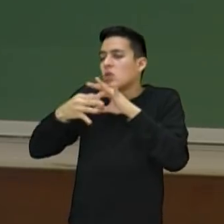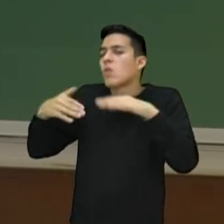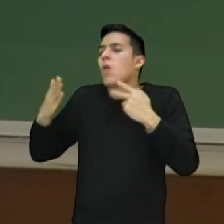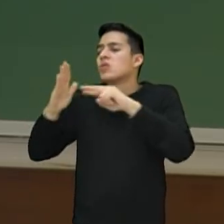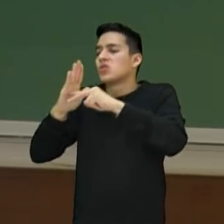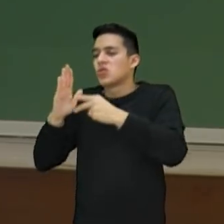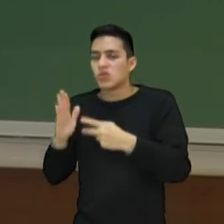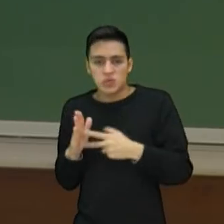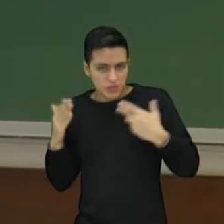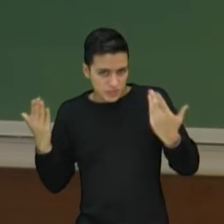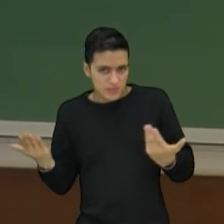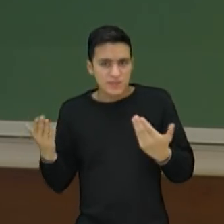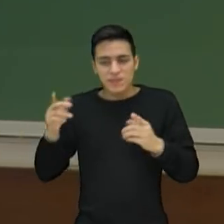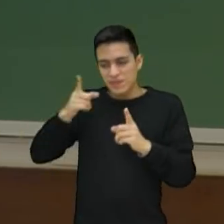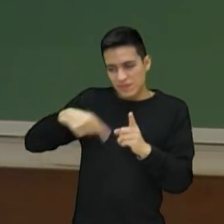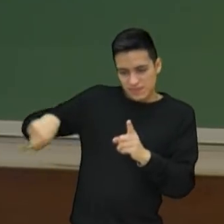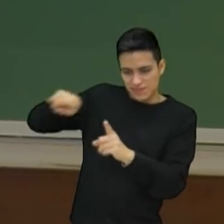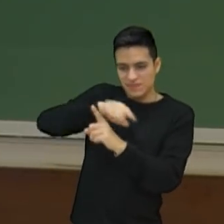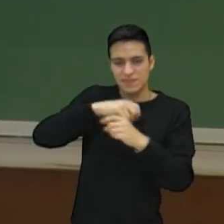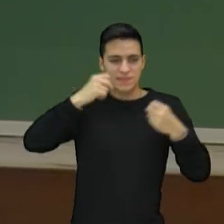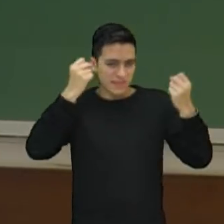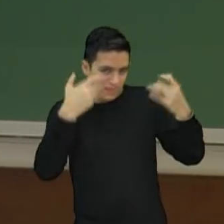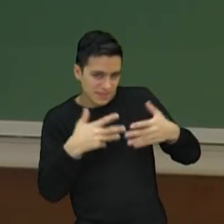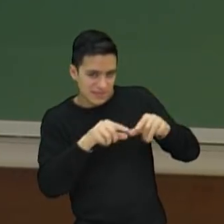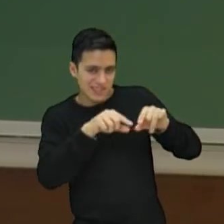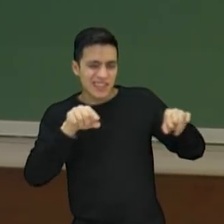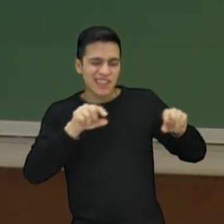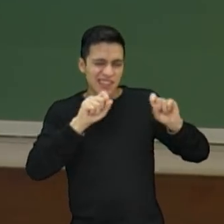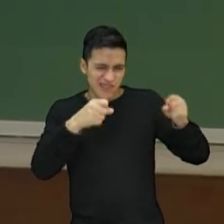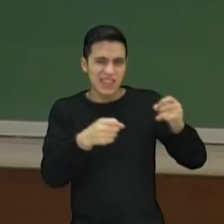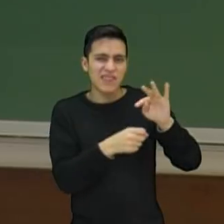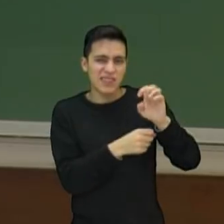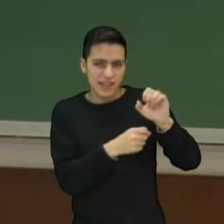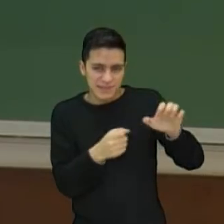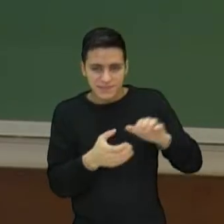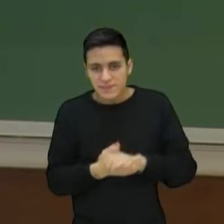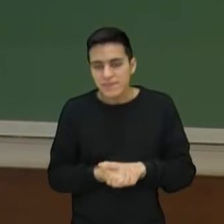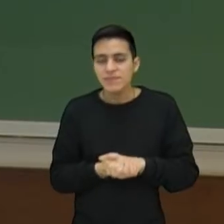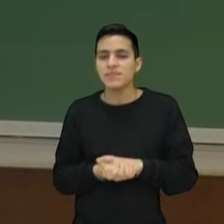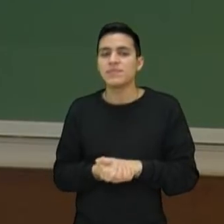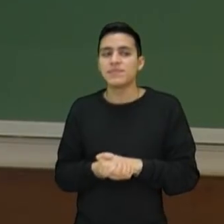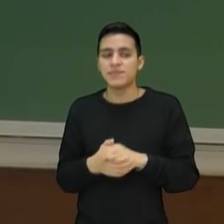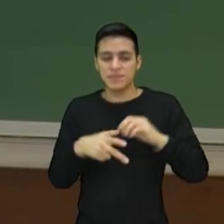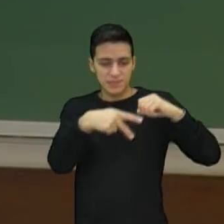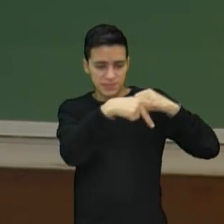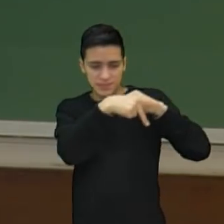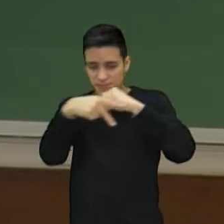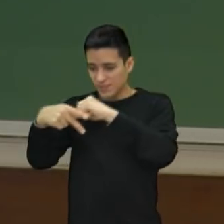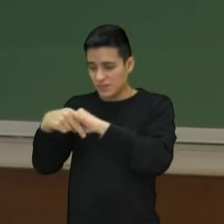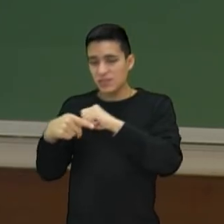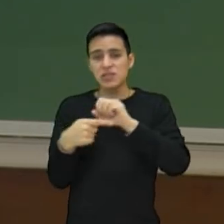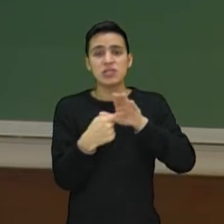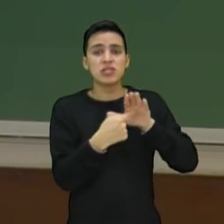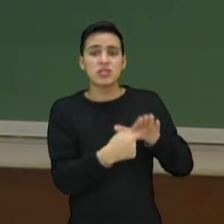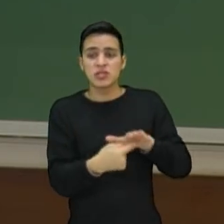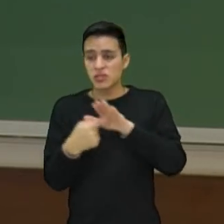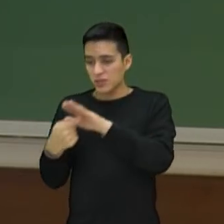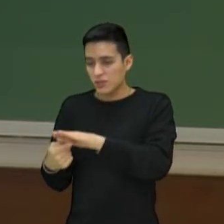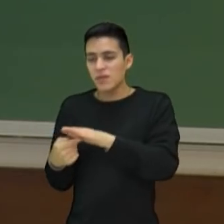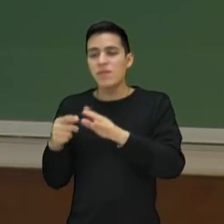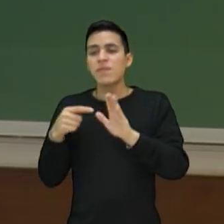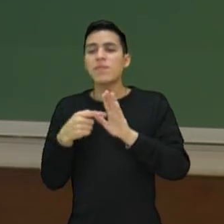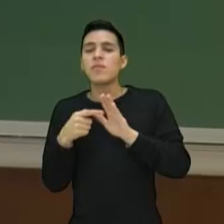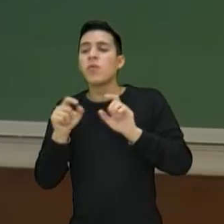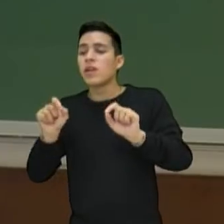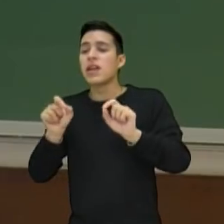sentido? Que ele falou, daqui da tese. Ele prossegue, ó, esses pronomes demonstrativos, eles resgatam o que já foi